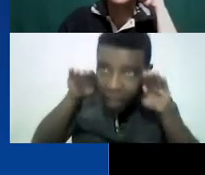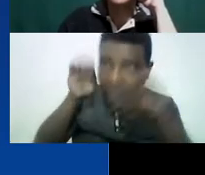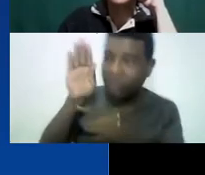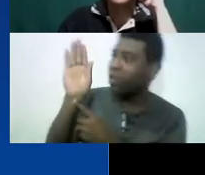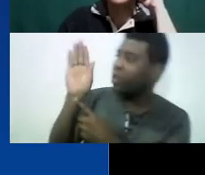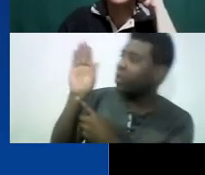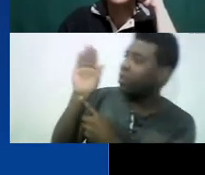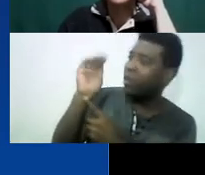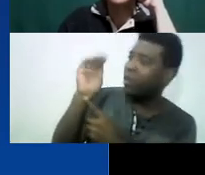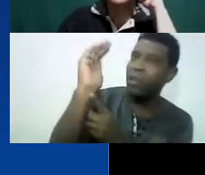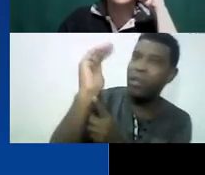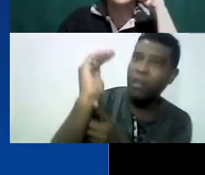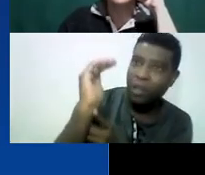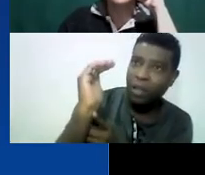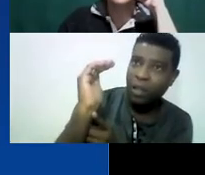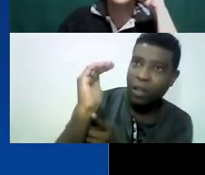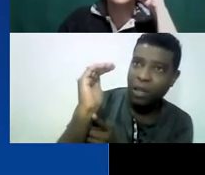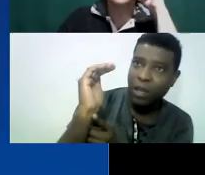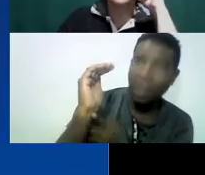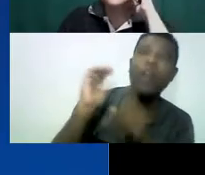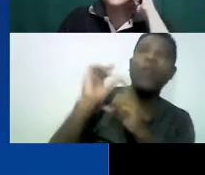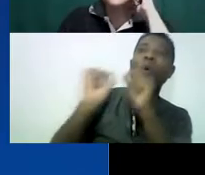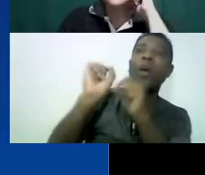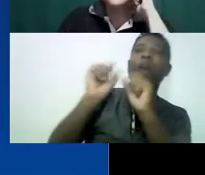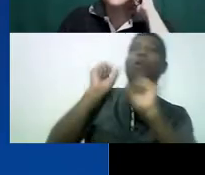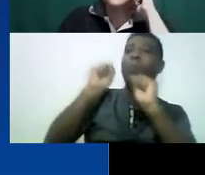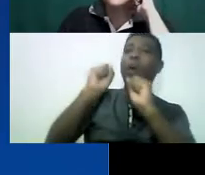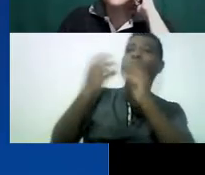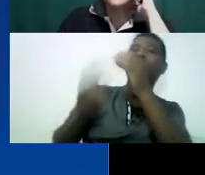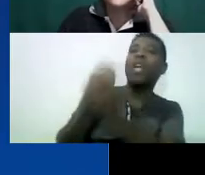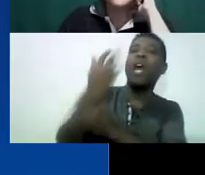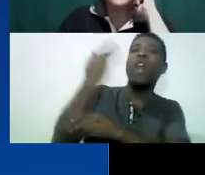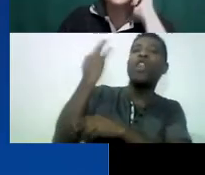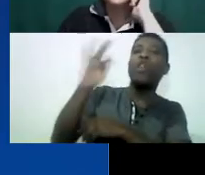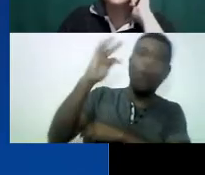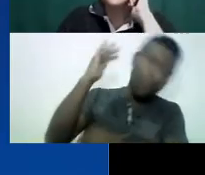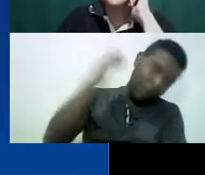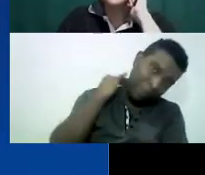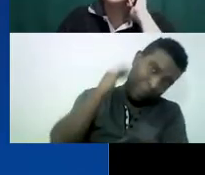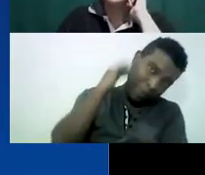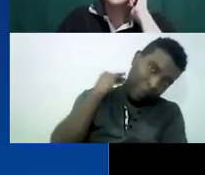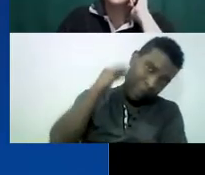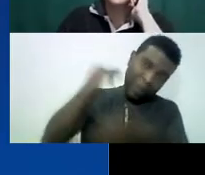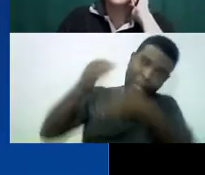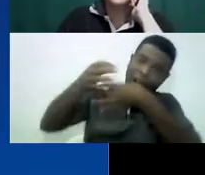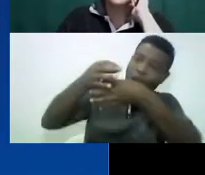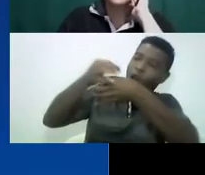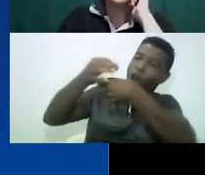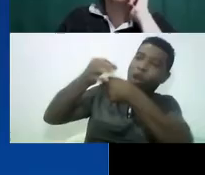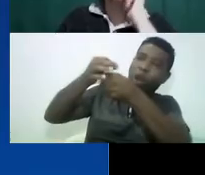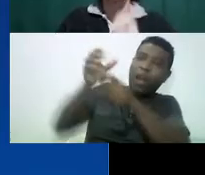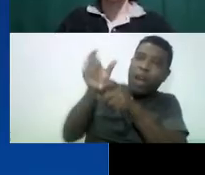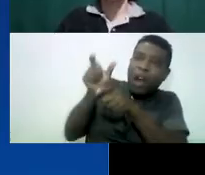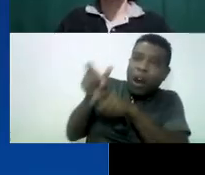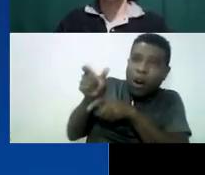escápula. Isso pode produzir dor na coluna cervical da pessoa. A pessoa pode sentir dores por causa do excesso